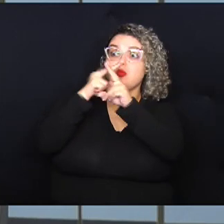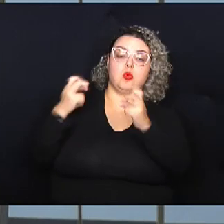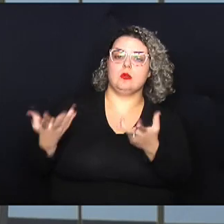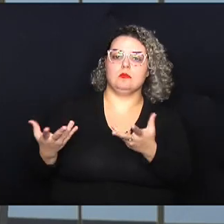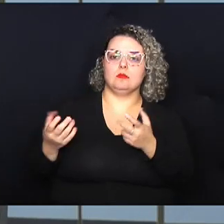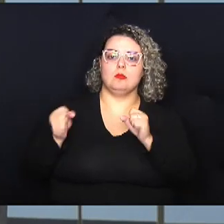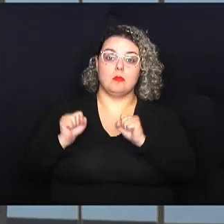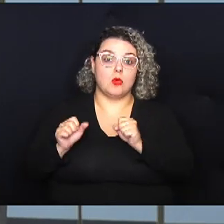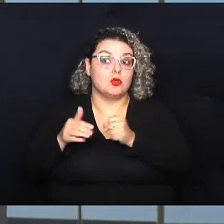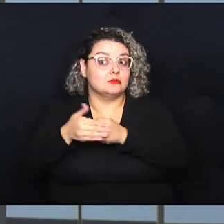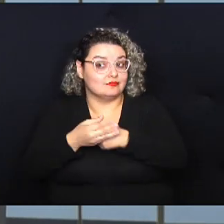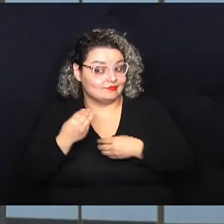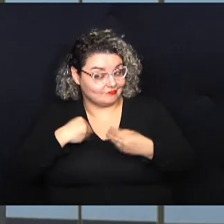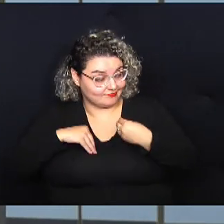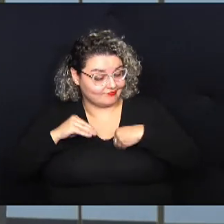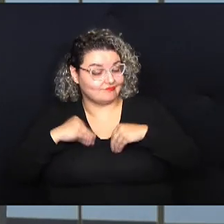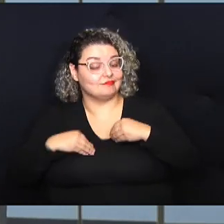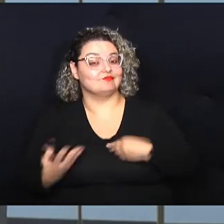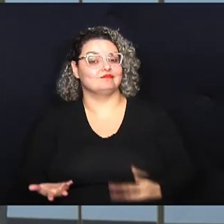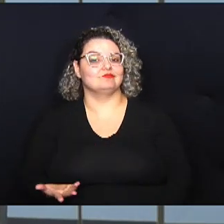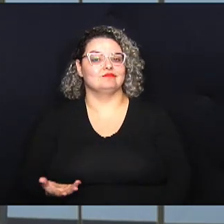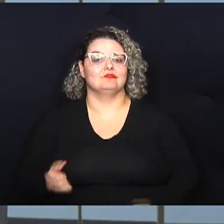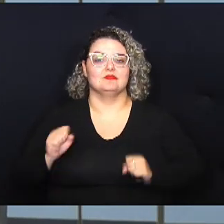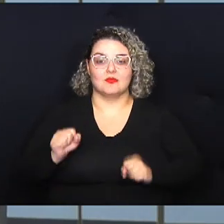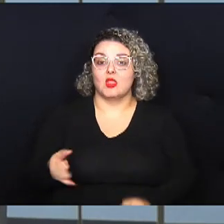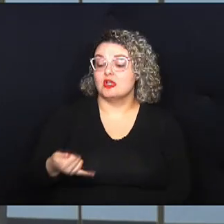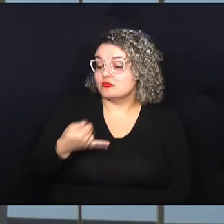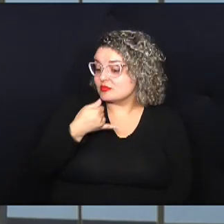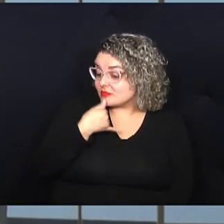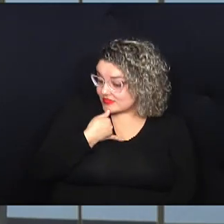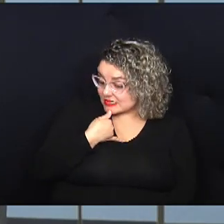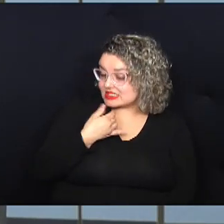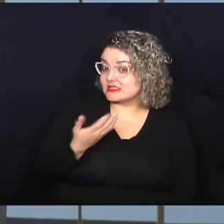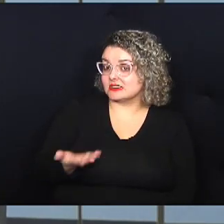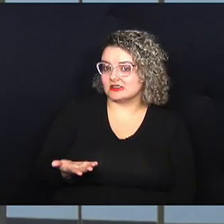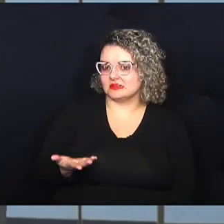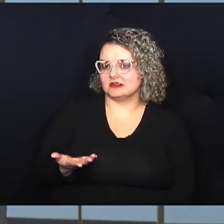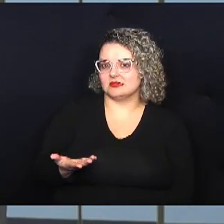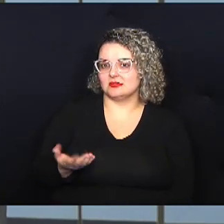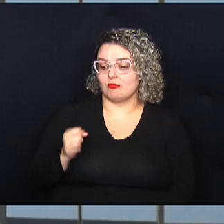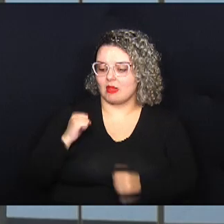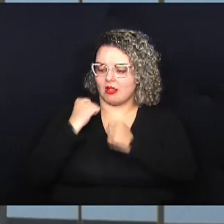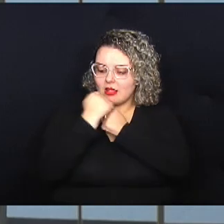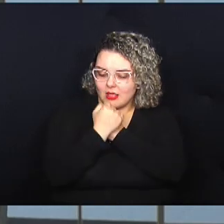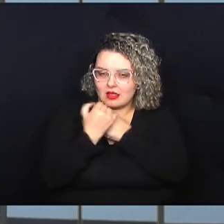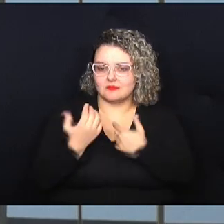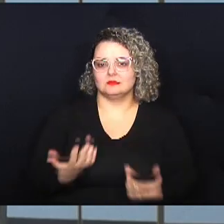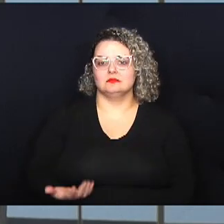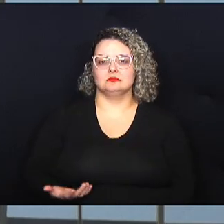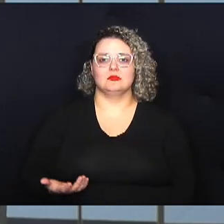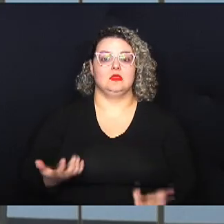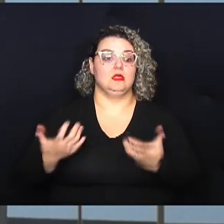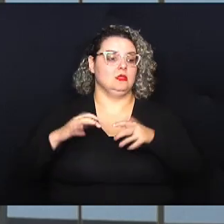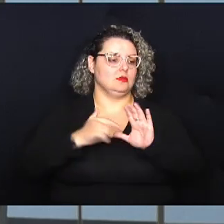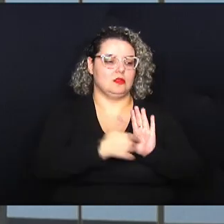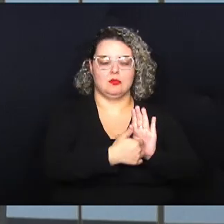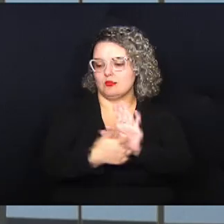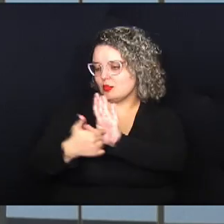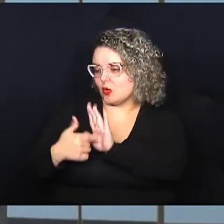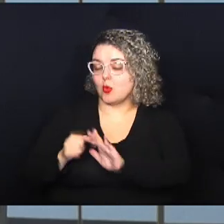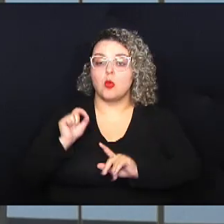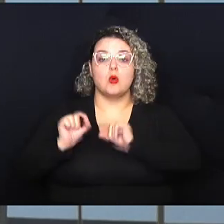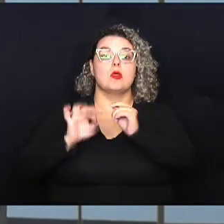depressão. Exato. Pode estar escondendo uma tristeza. É uma defesa. Eu não quero demonstrar o que eu